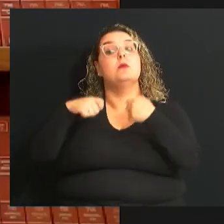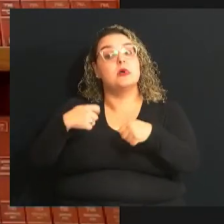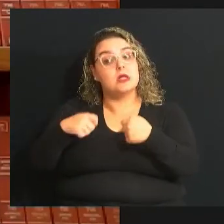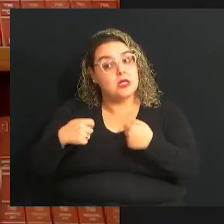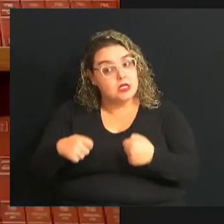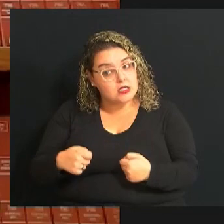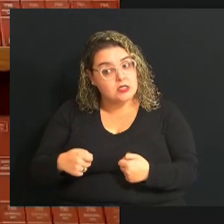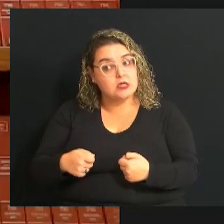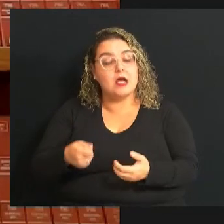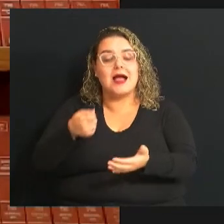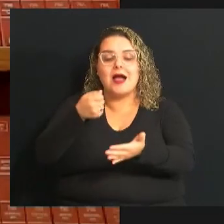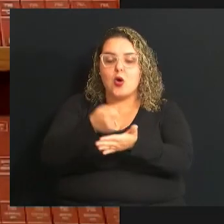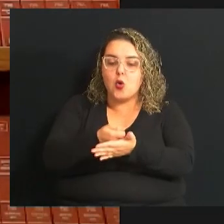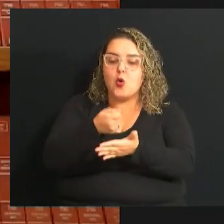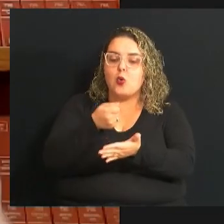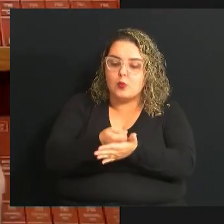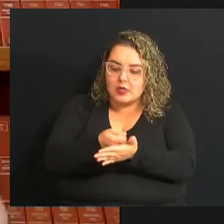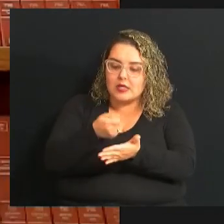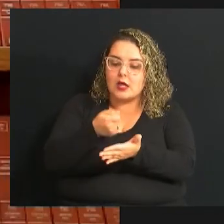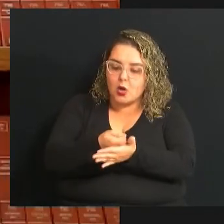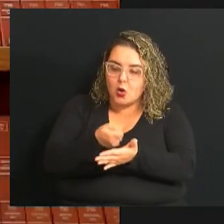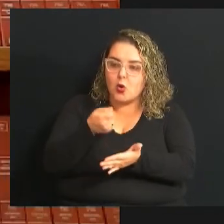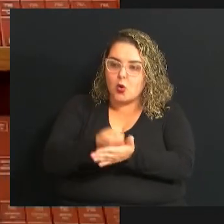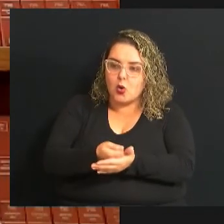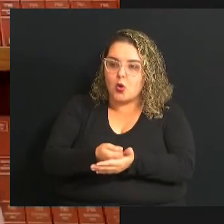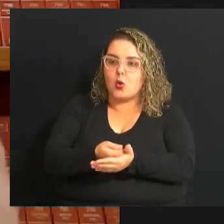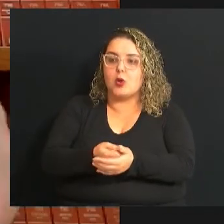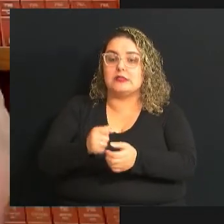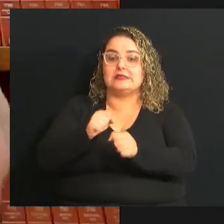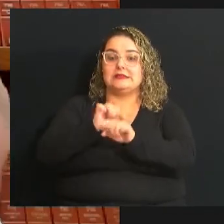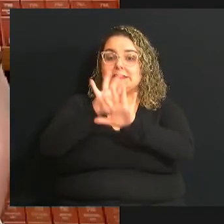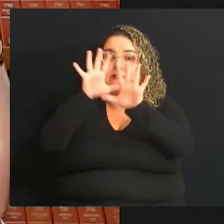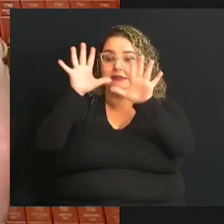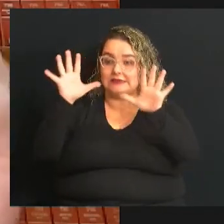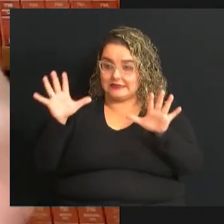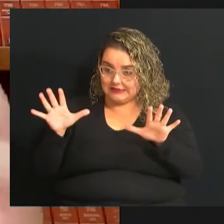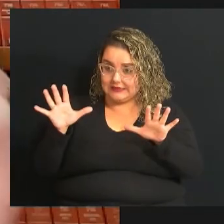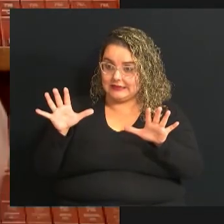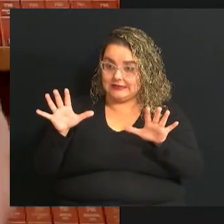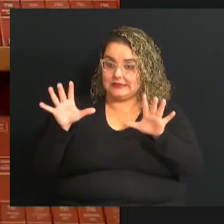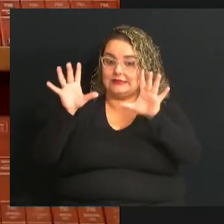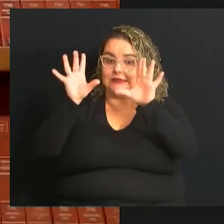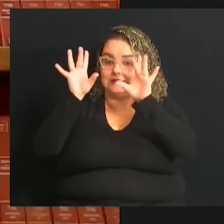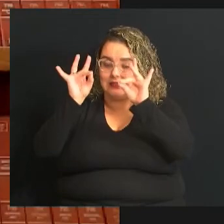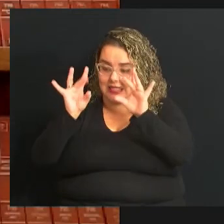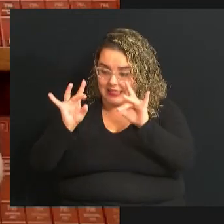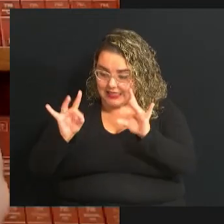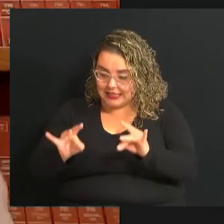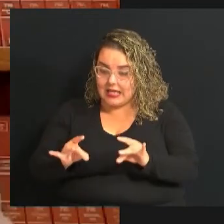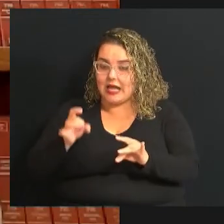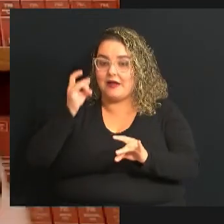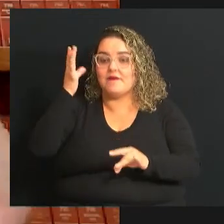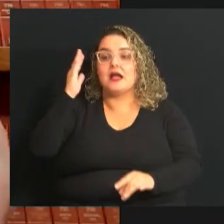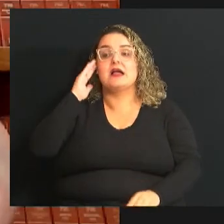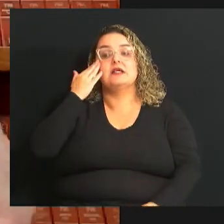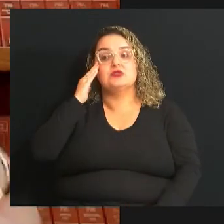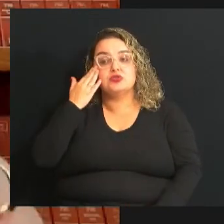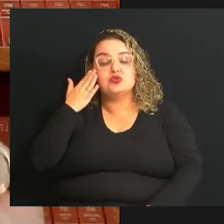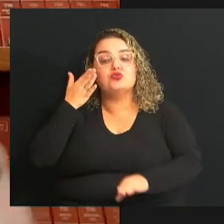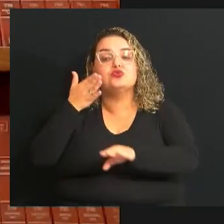ele está negativo, eu estou com sintoma ainda, devo testar 2 dias depois. E daí, preferencialmente, seria até